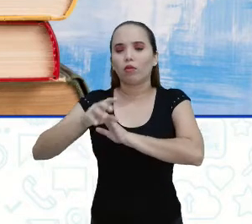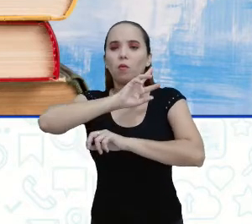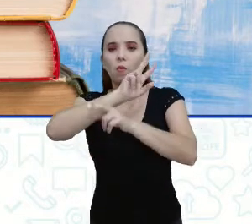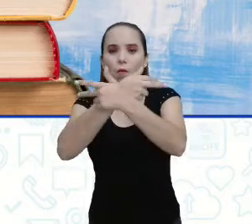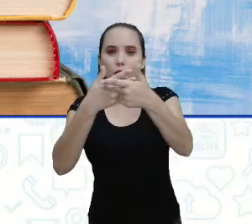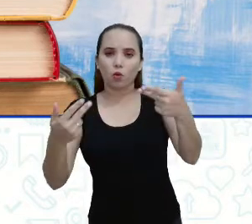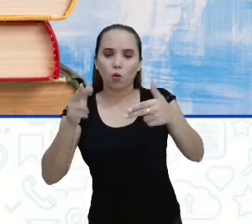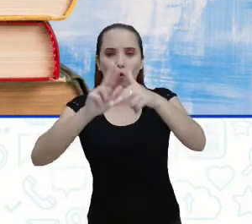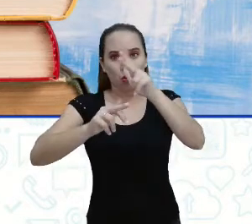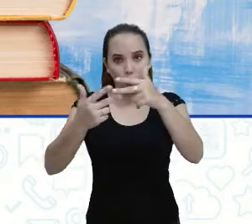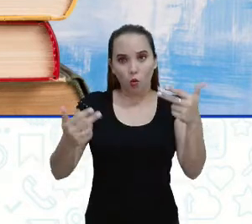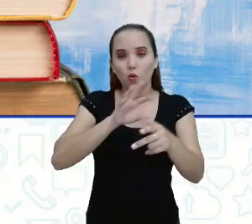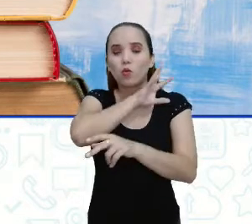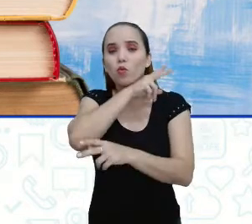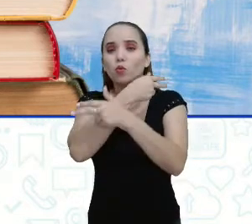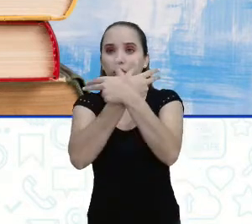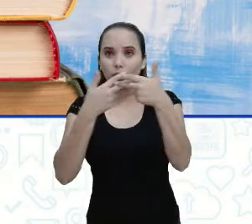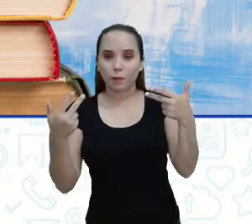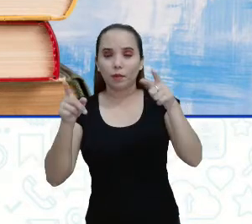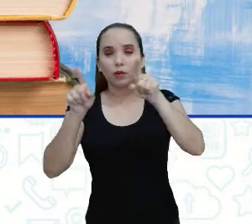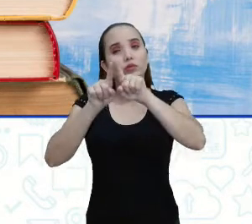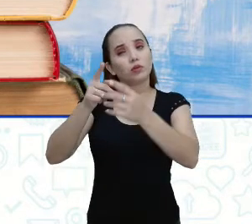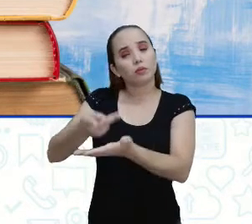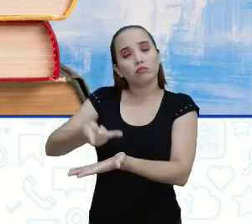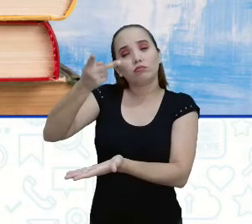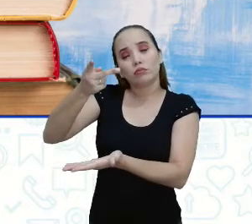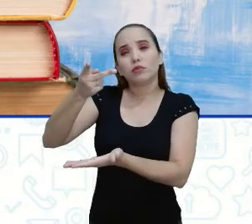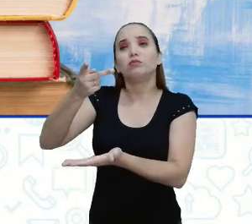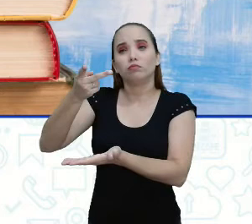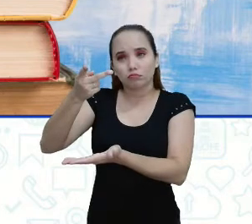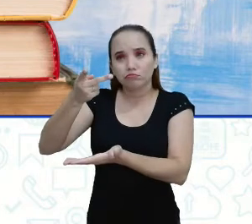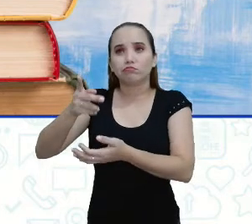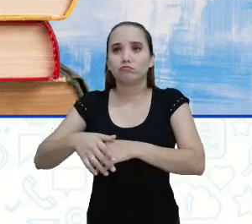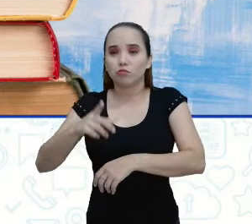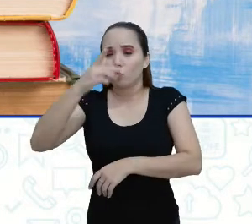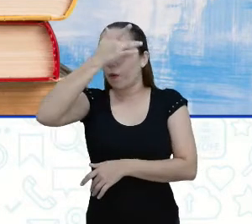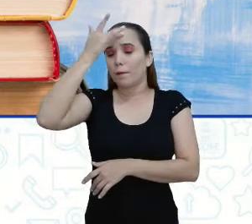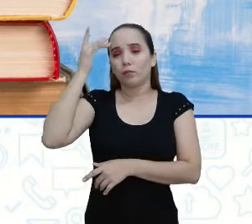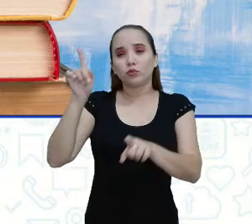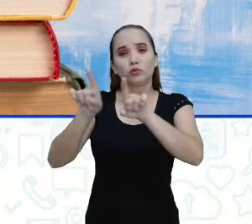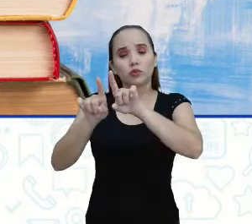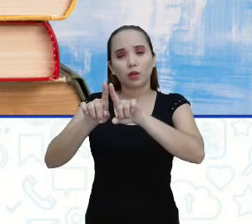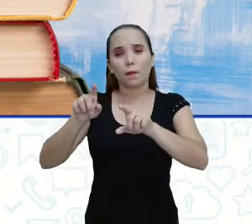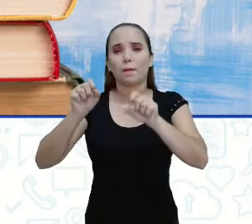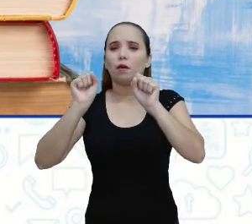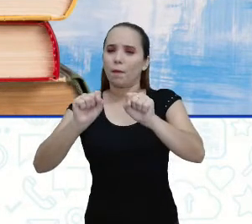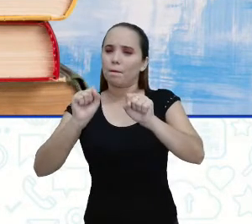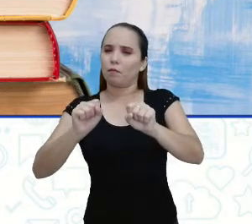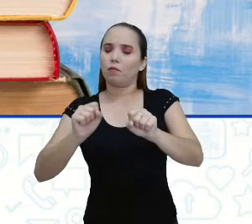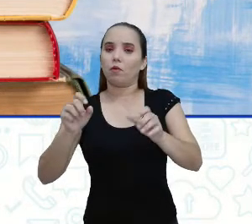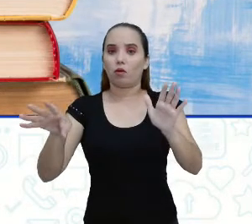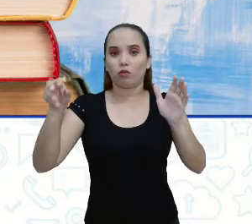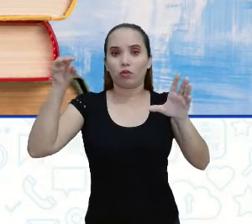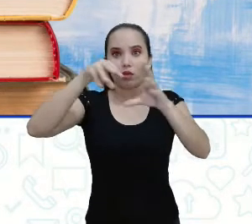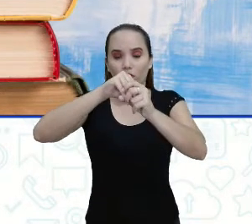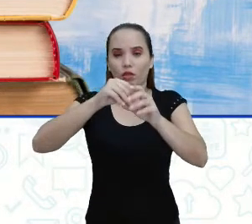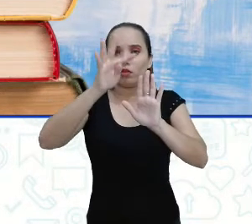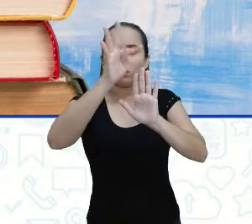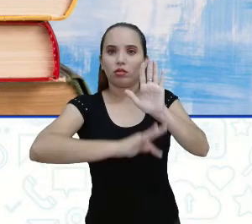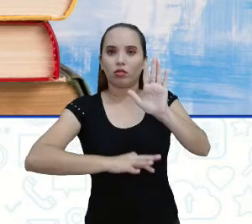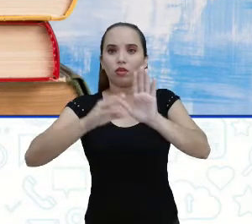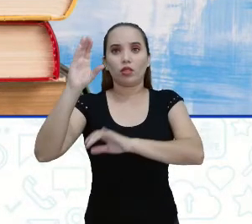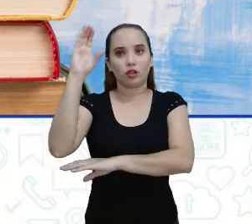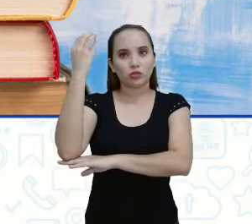um acontecimento. Ela está presente em uma diversidade de textos científicos, informativos ou